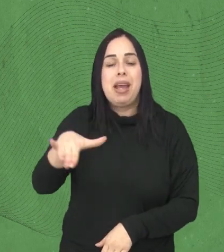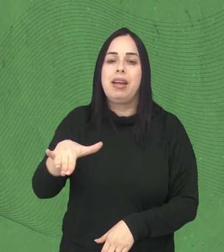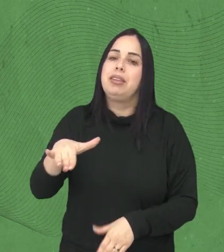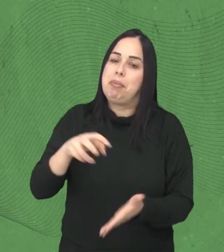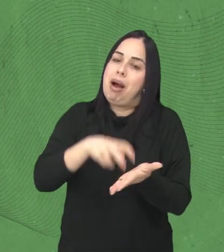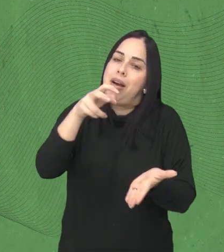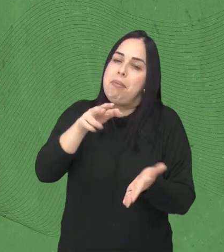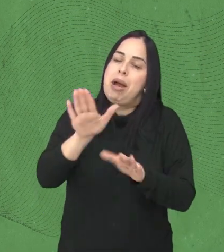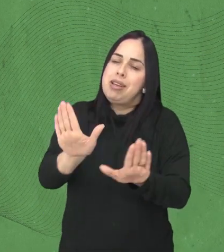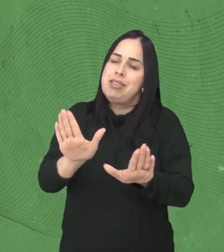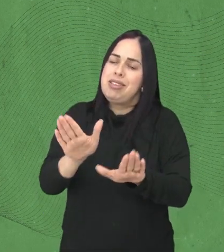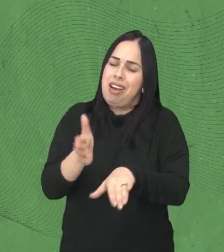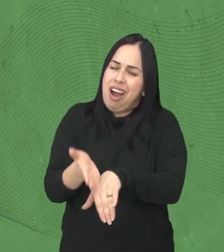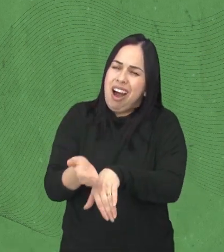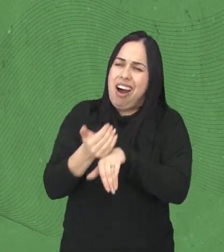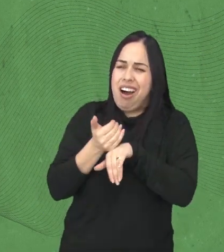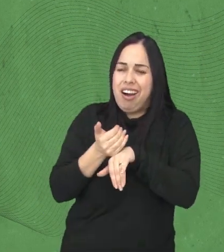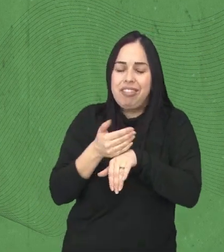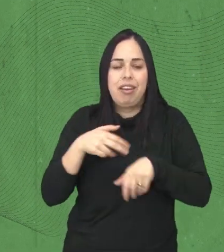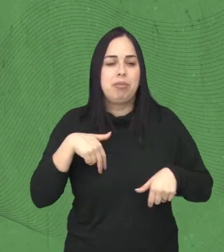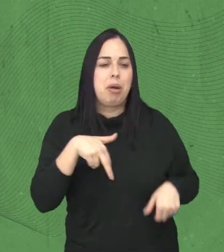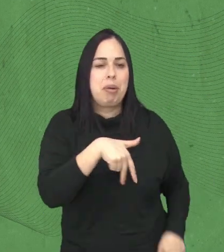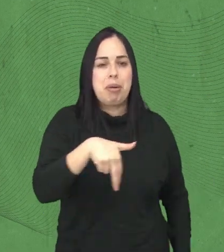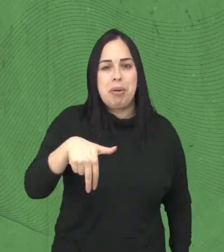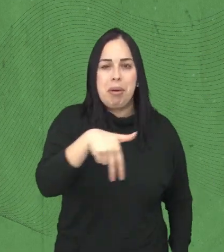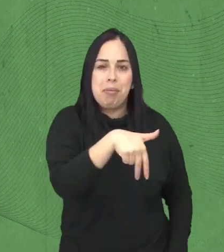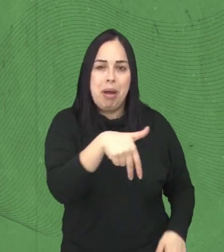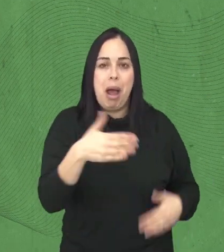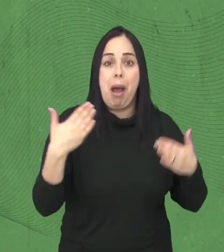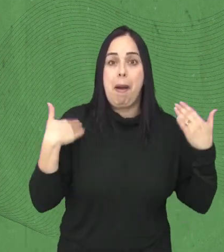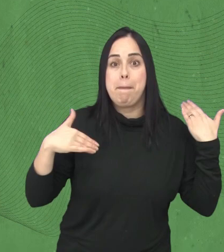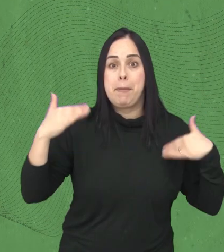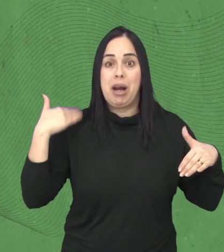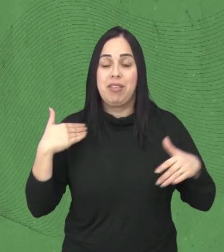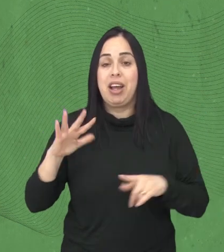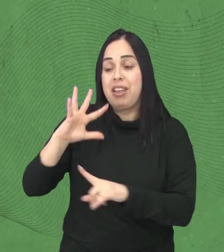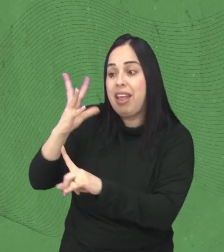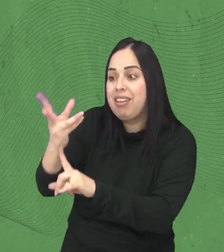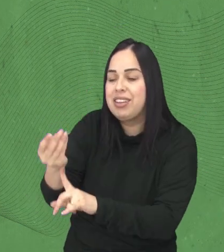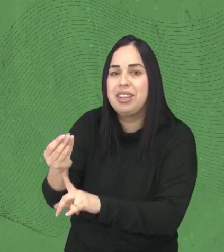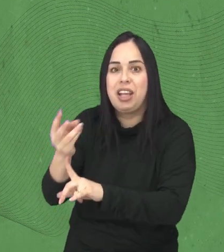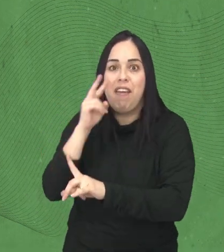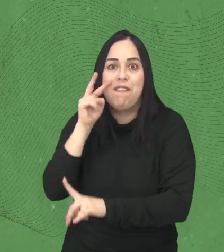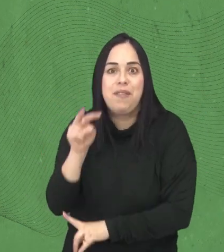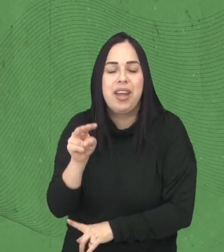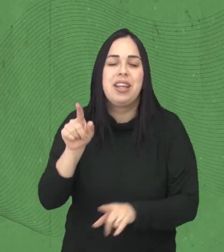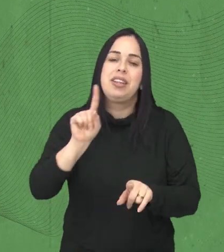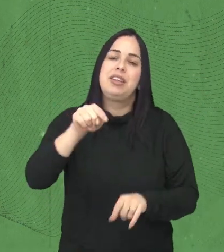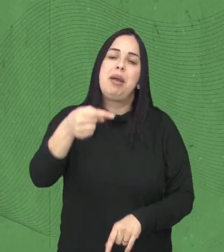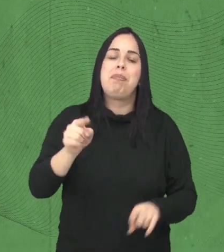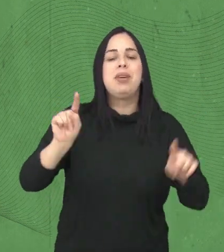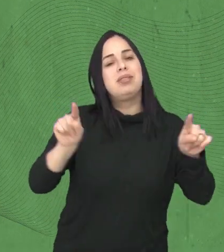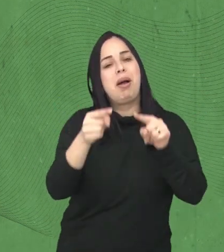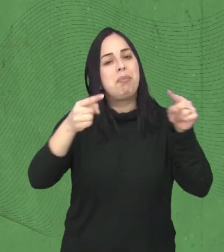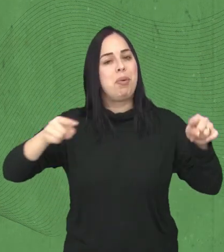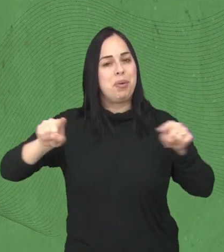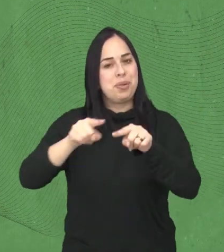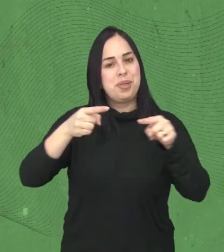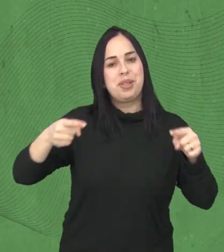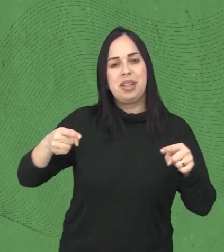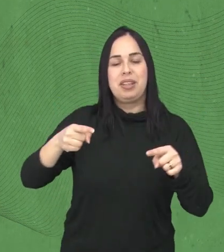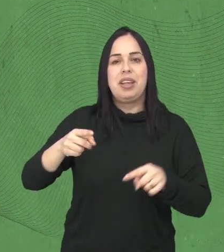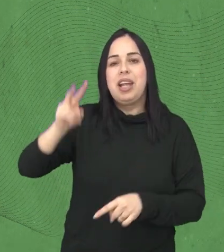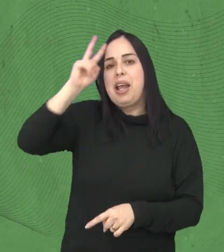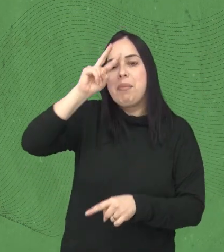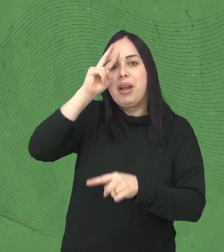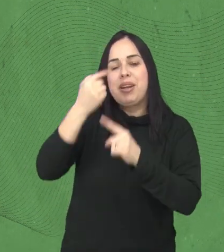10h30 da manhã. Mas se eu fosse você, chegava um pouquinho mais cedo, fazia uma caminhada, passava pela feira de artesanato e depois ia curtir o passeio musical